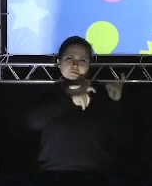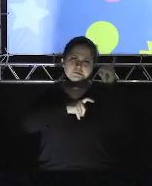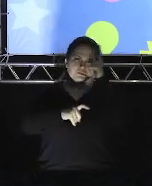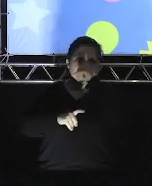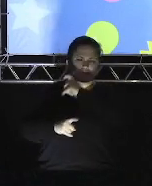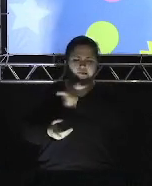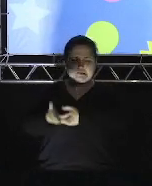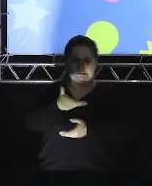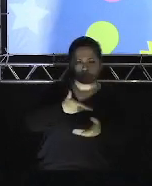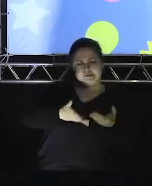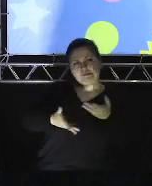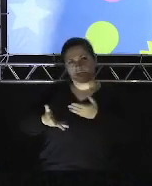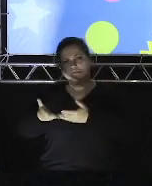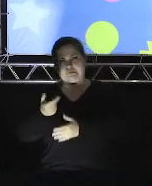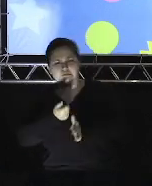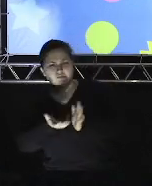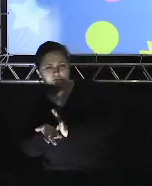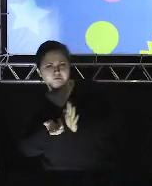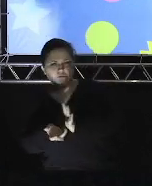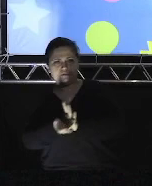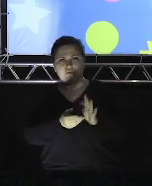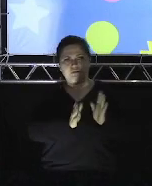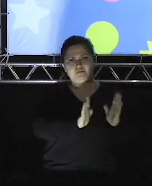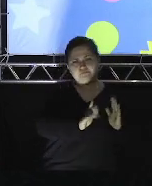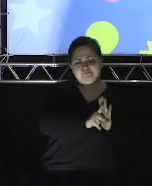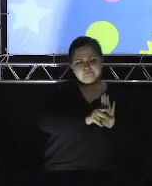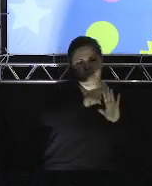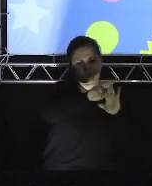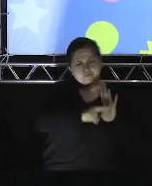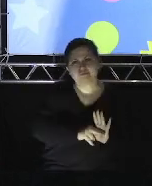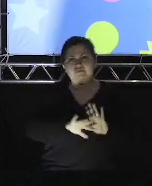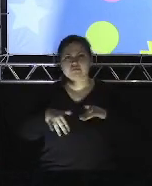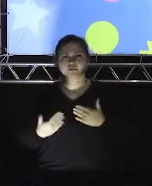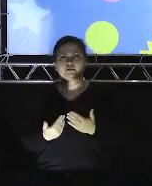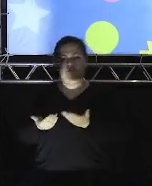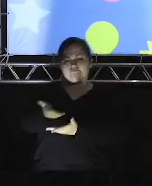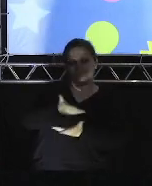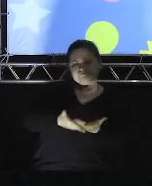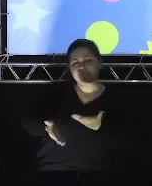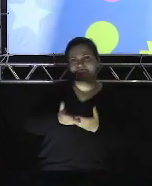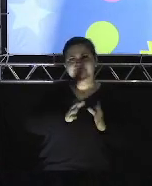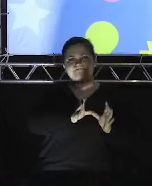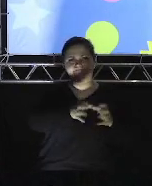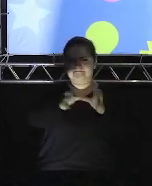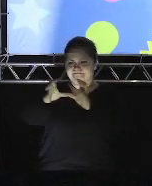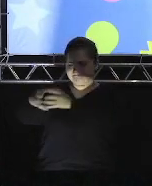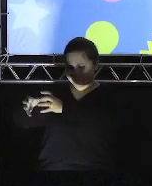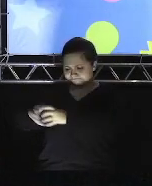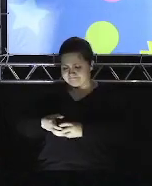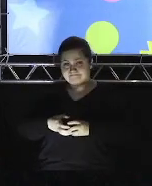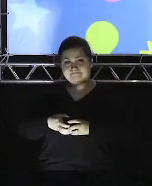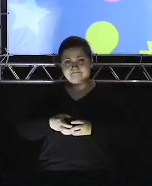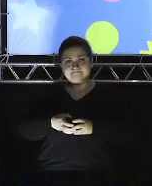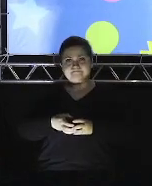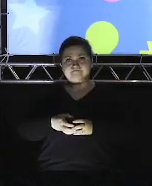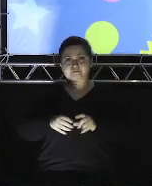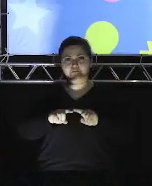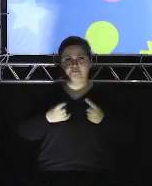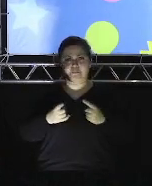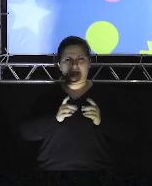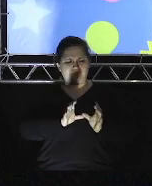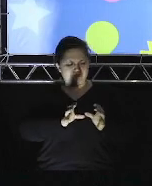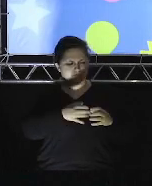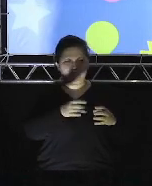entre agilistas e pessoas de portfólio. Atuação a nível de tribo, só que os